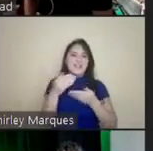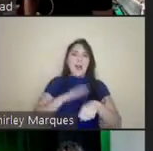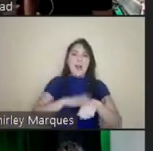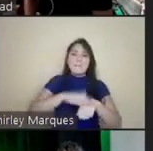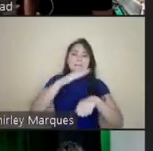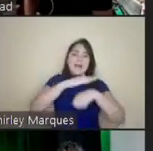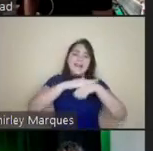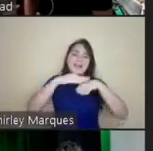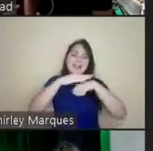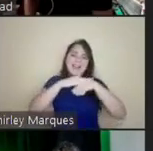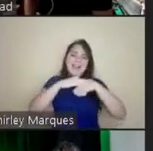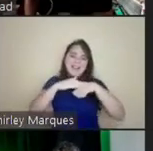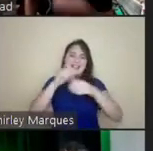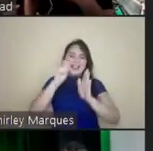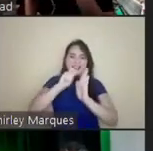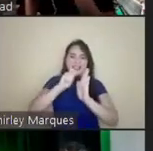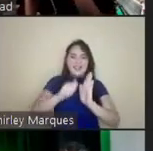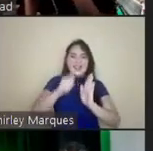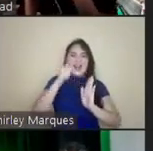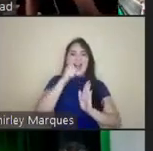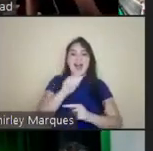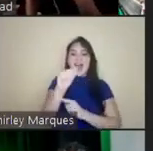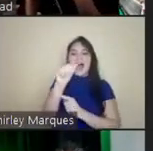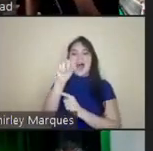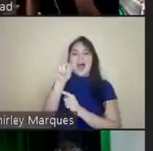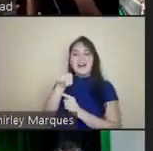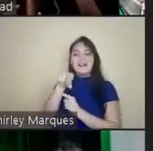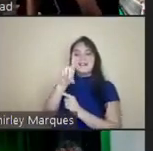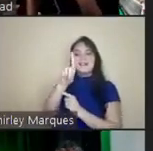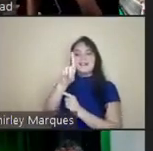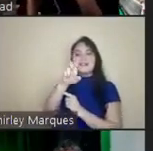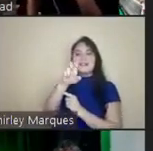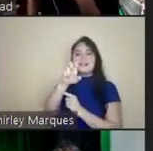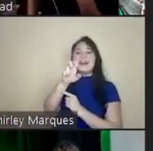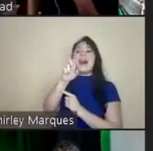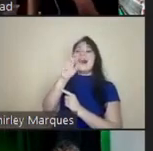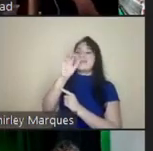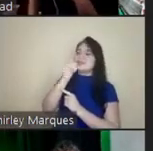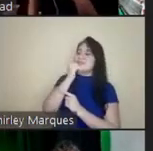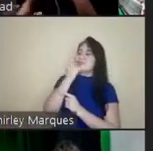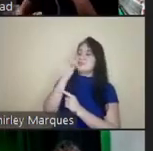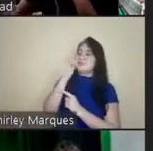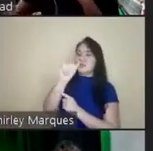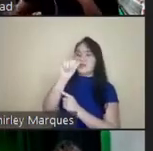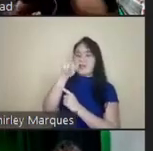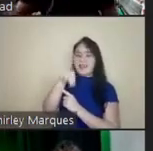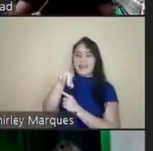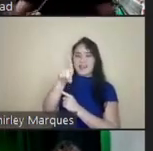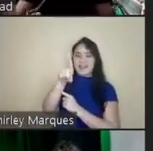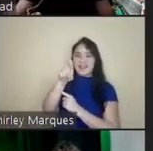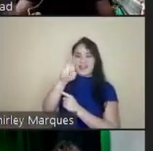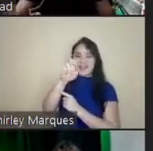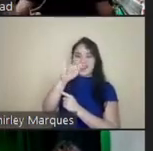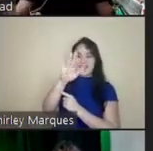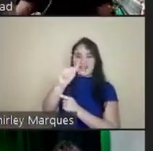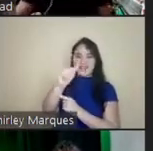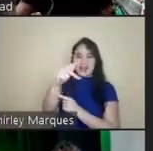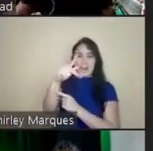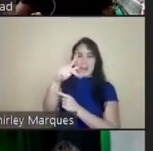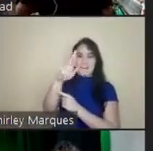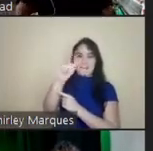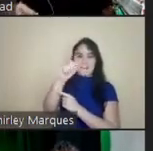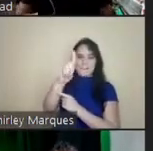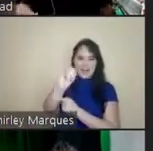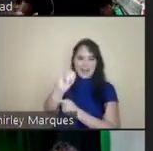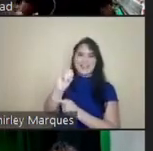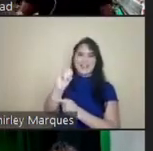eu vou conhecer essa mulher, minha gente. Eu tenho um plano de alugar um táxi aqui em Recife, botar mais quem quiser ir, uma van, e